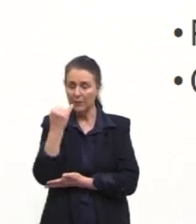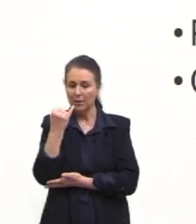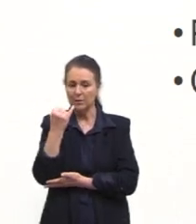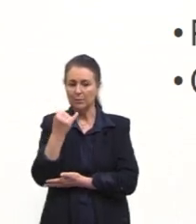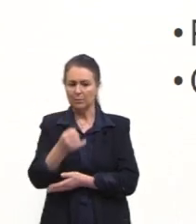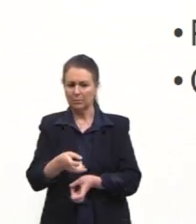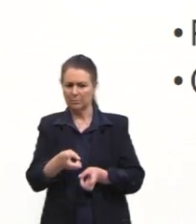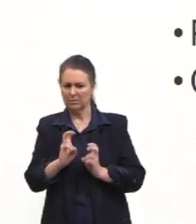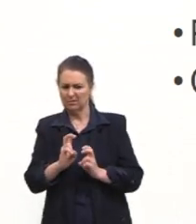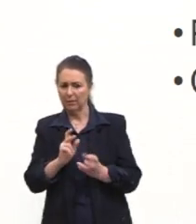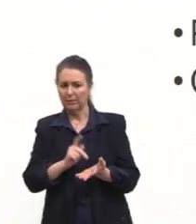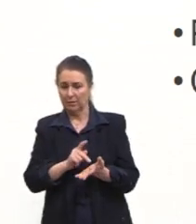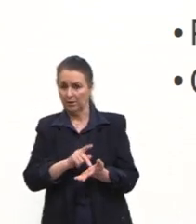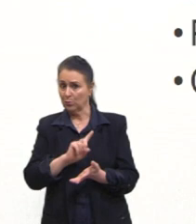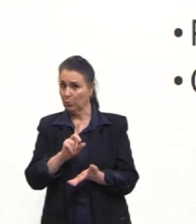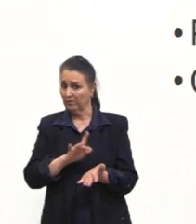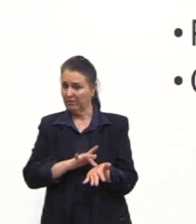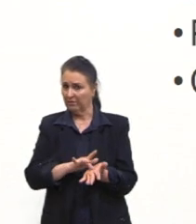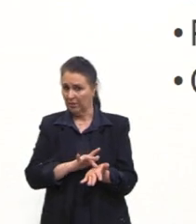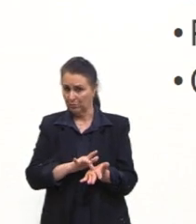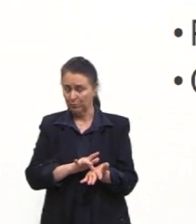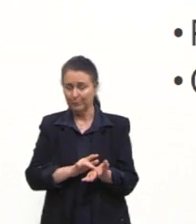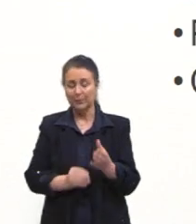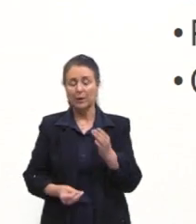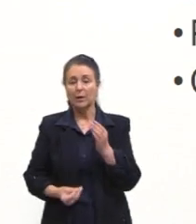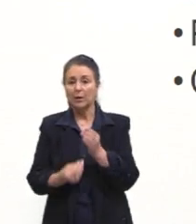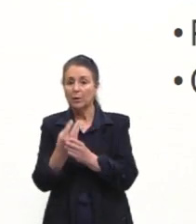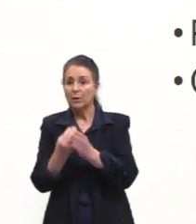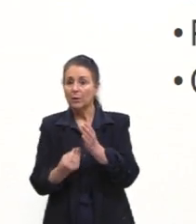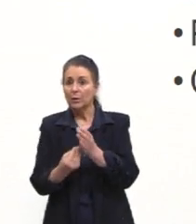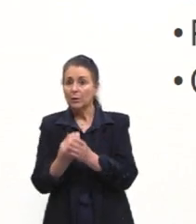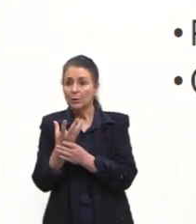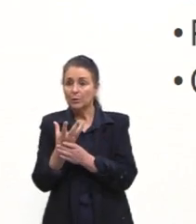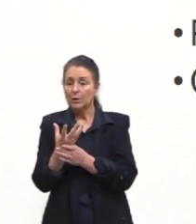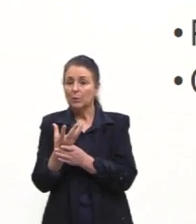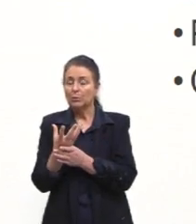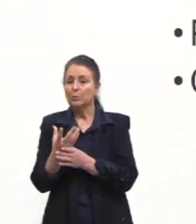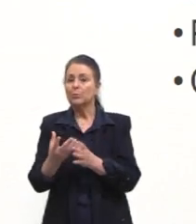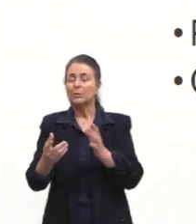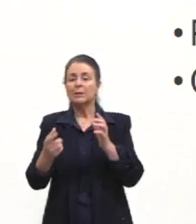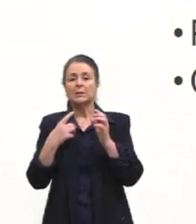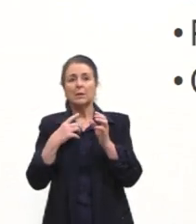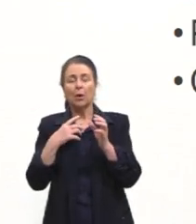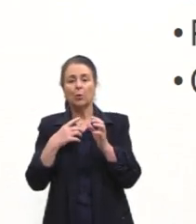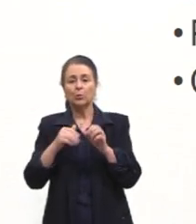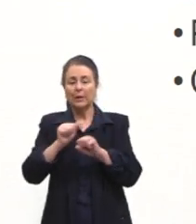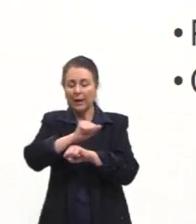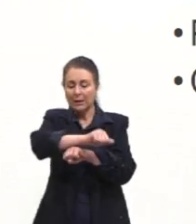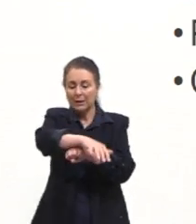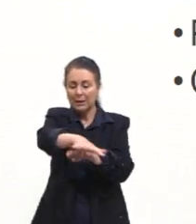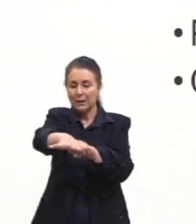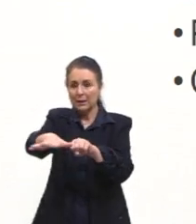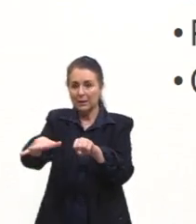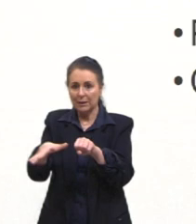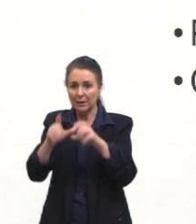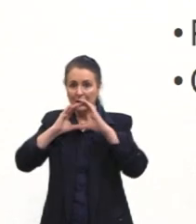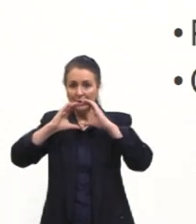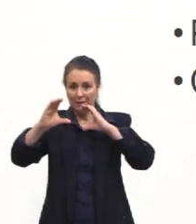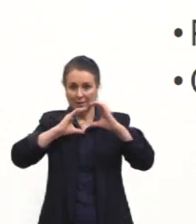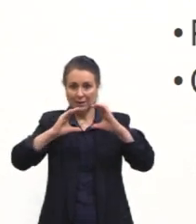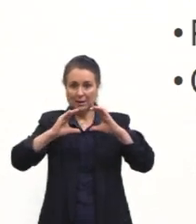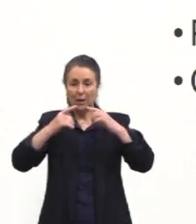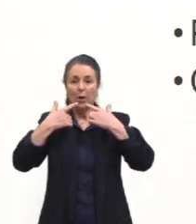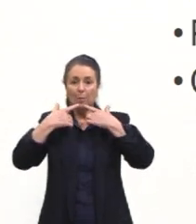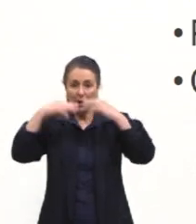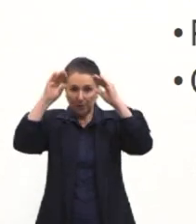veracidade da informação. São produções que vão estar veiculadas aí nos meios de comunicação, a linguagem é